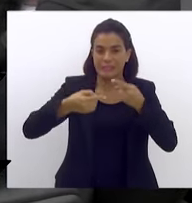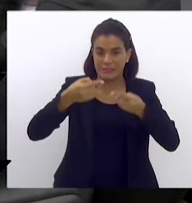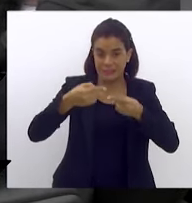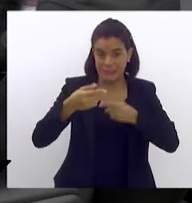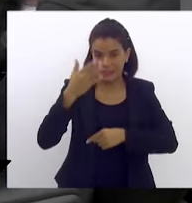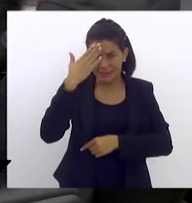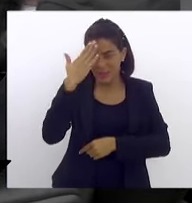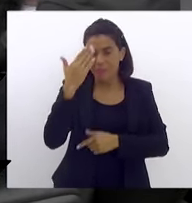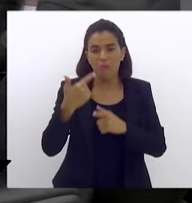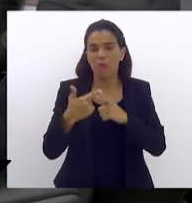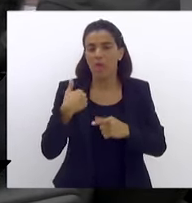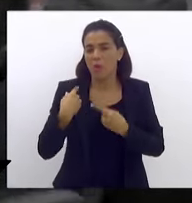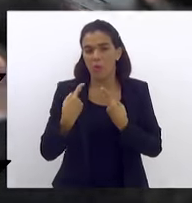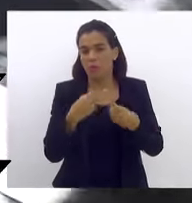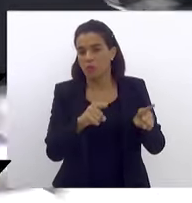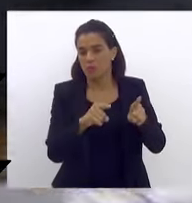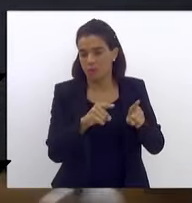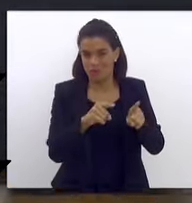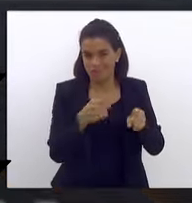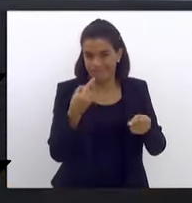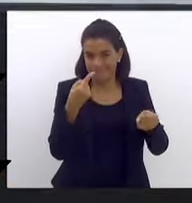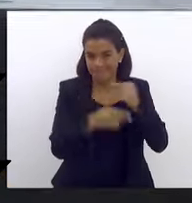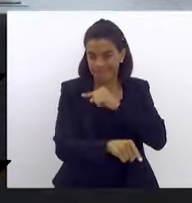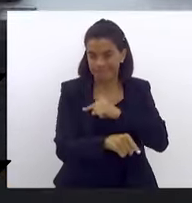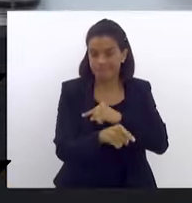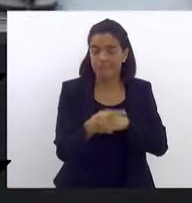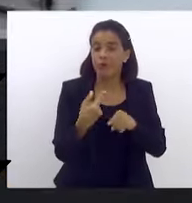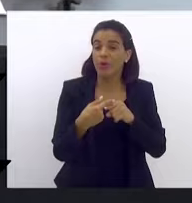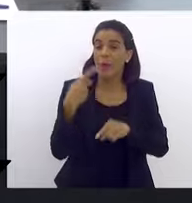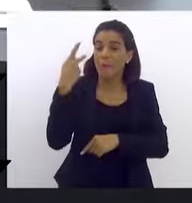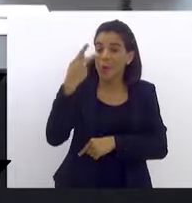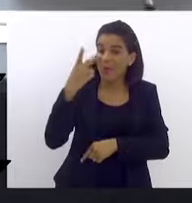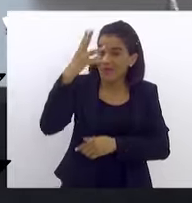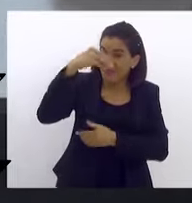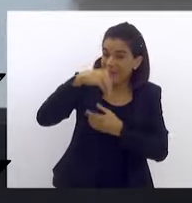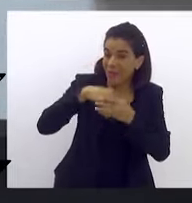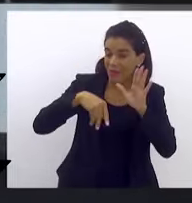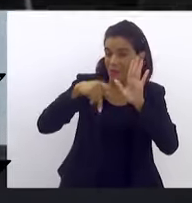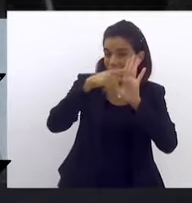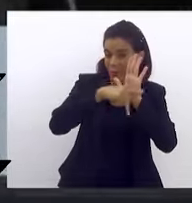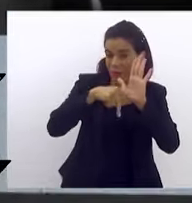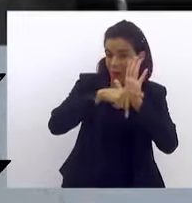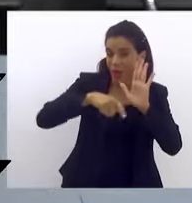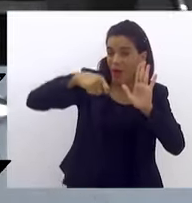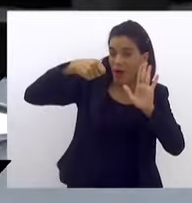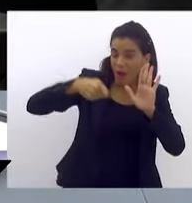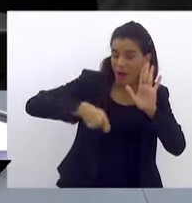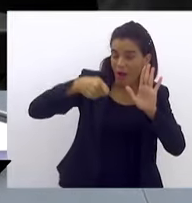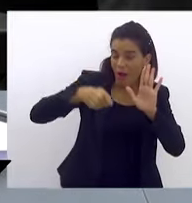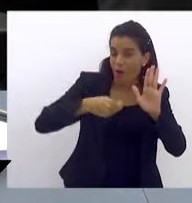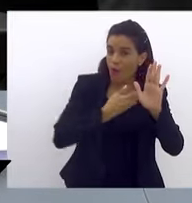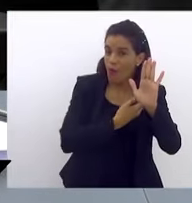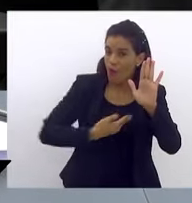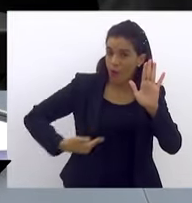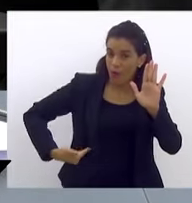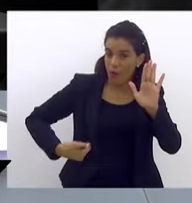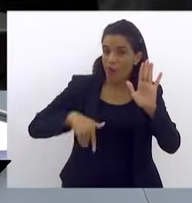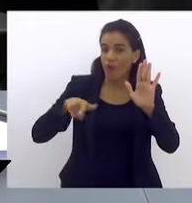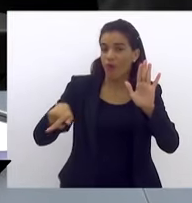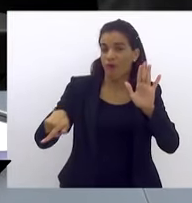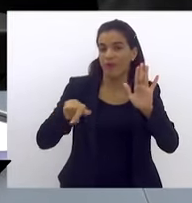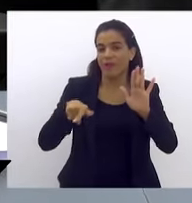divergência é que na política no programa Obrigatoriamente o governador vai